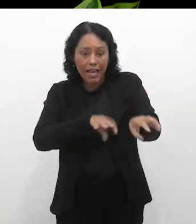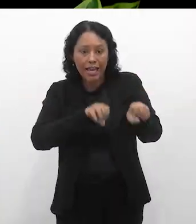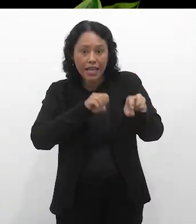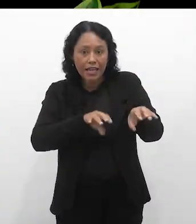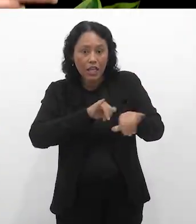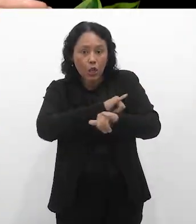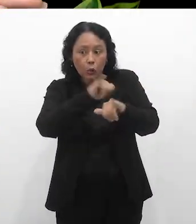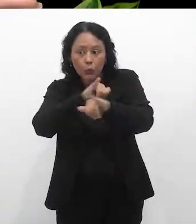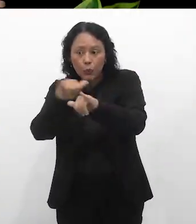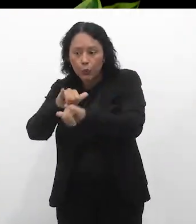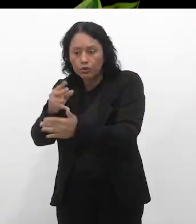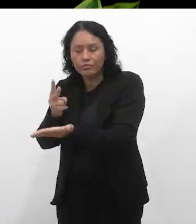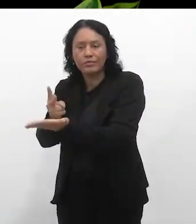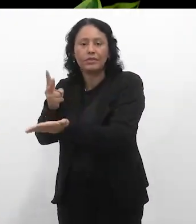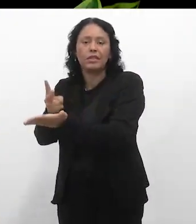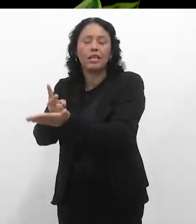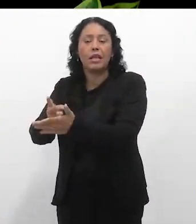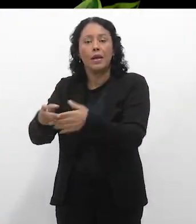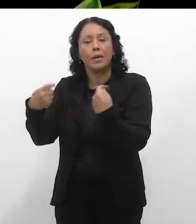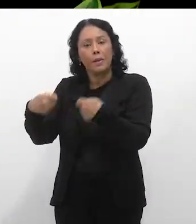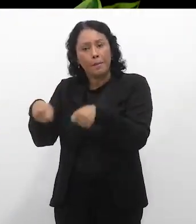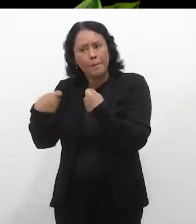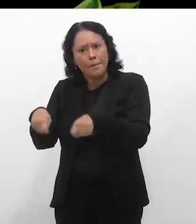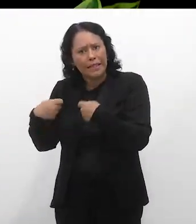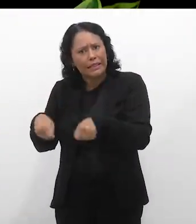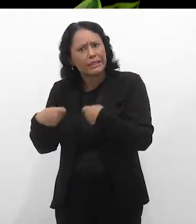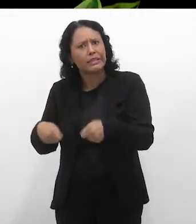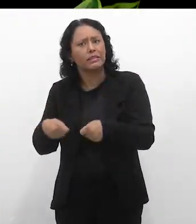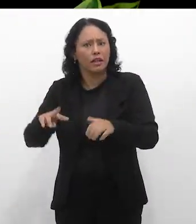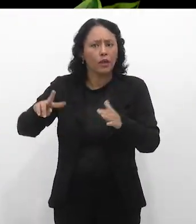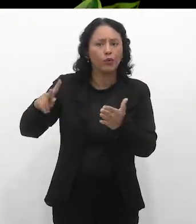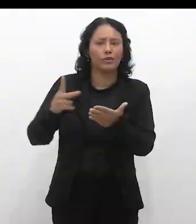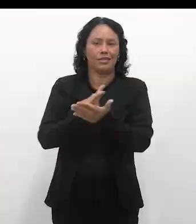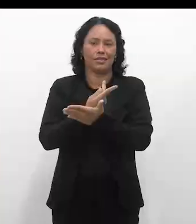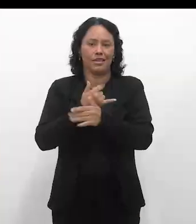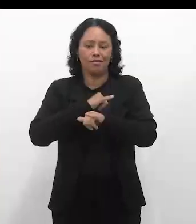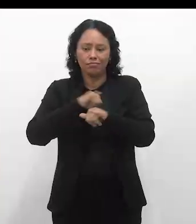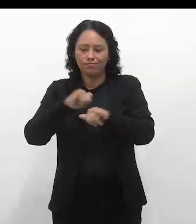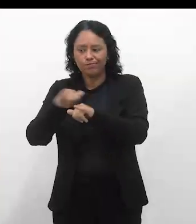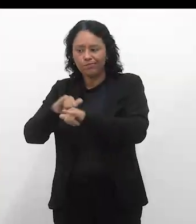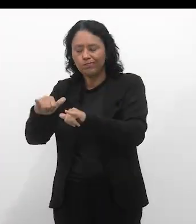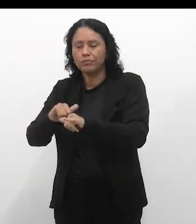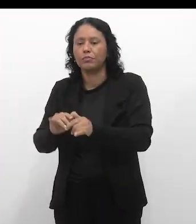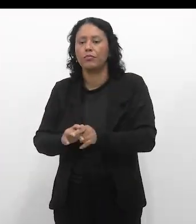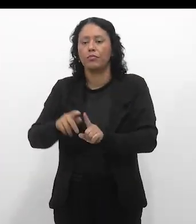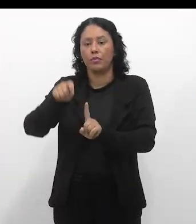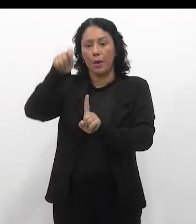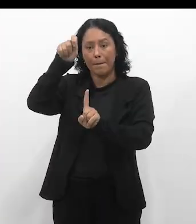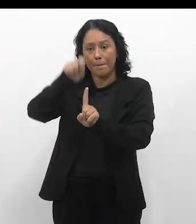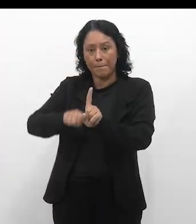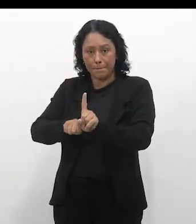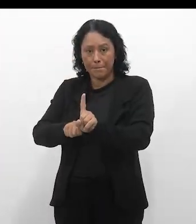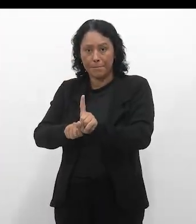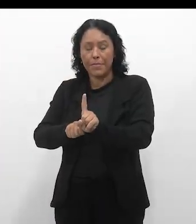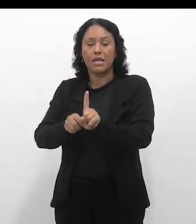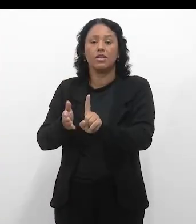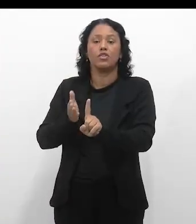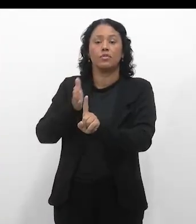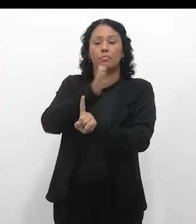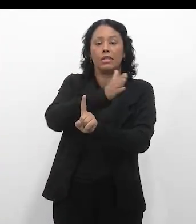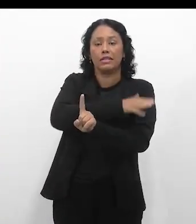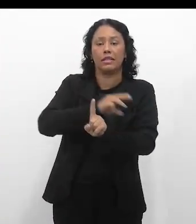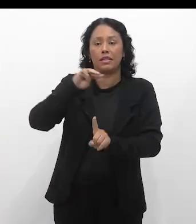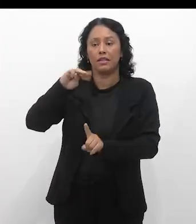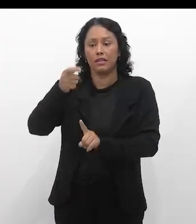educativas permanentes, elas são muito necessárias, né? Mês passado, que foi o Março